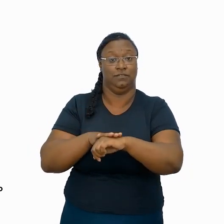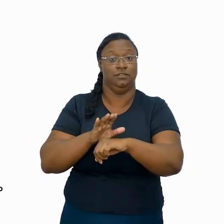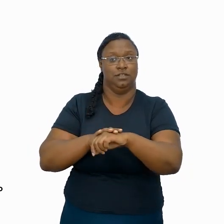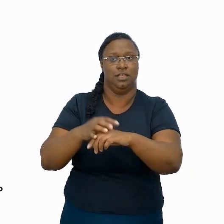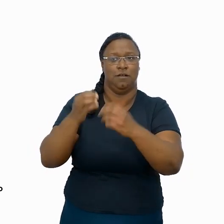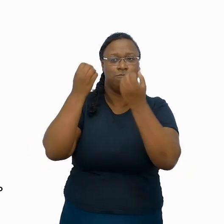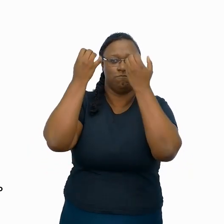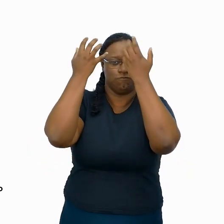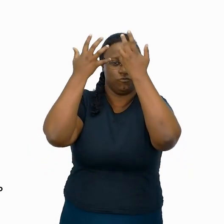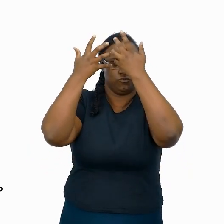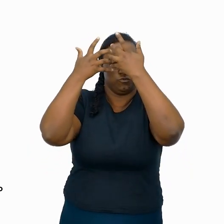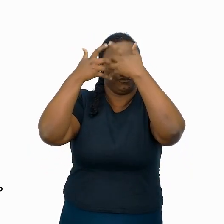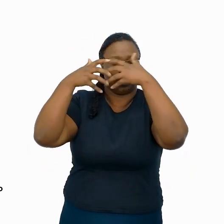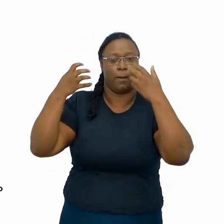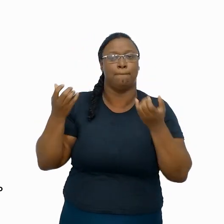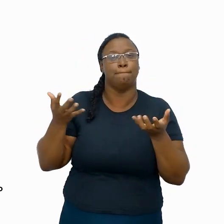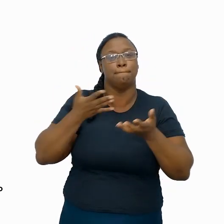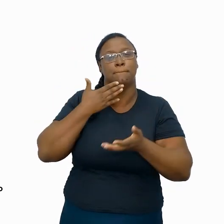elaborem melhor, né,